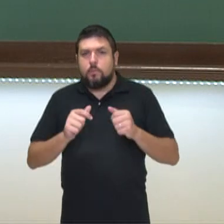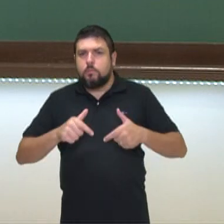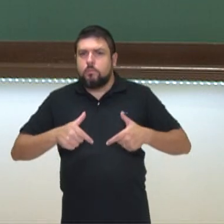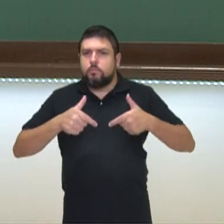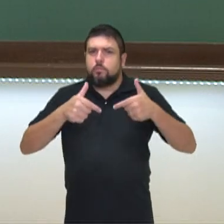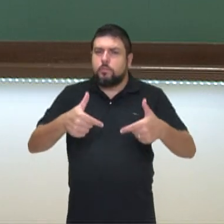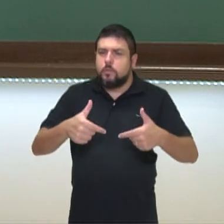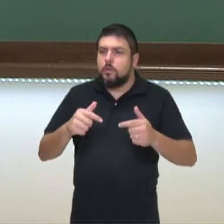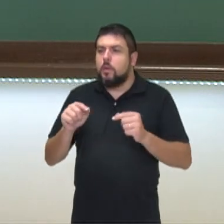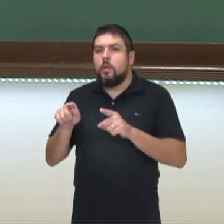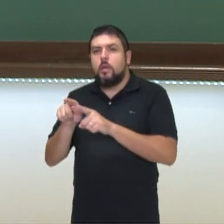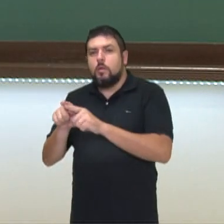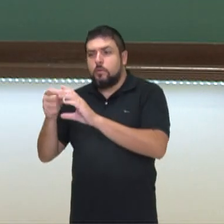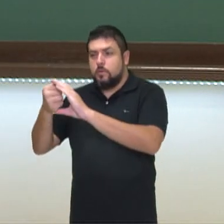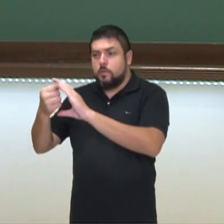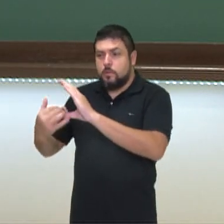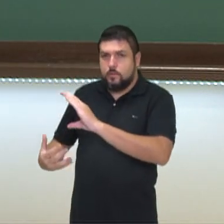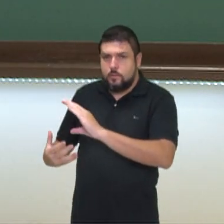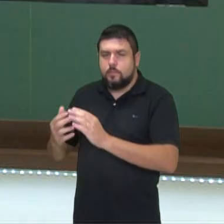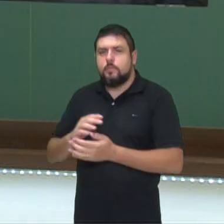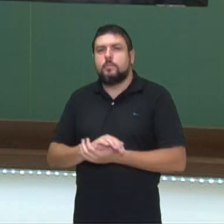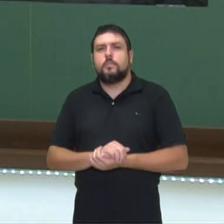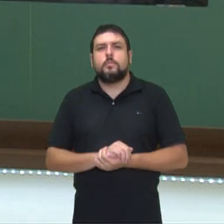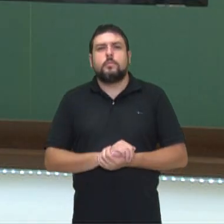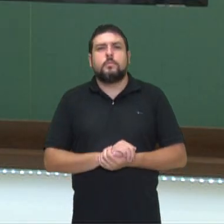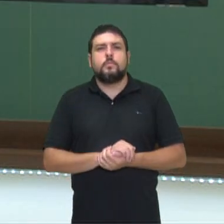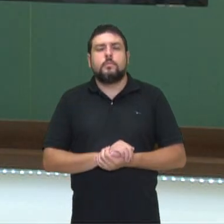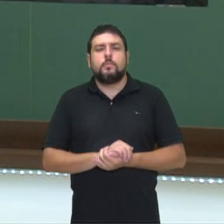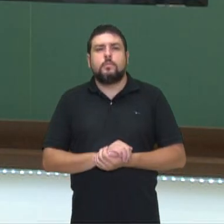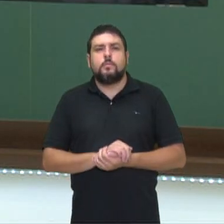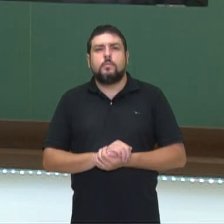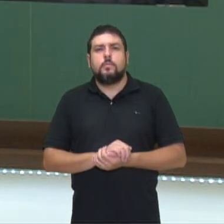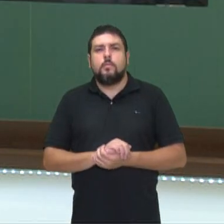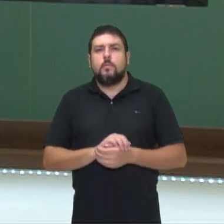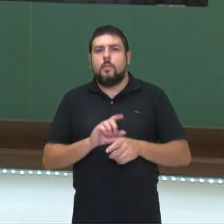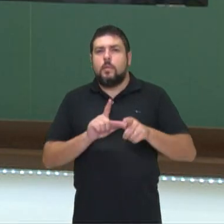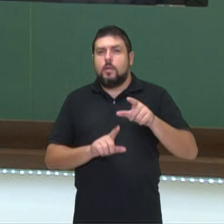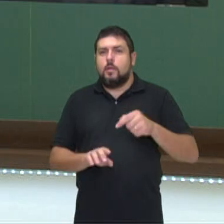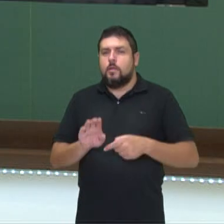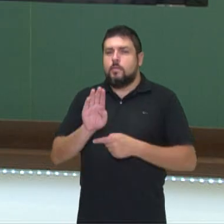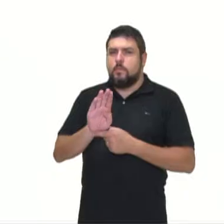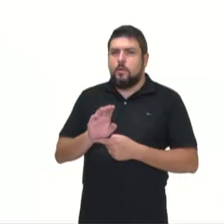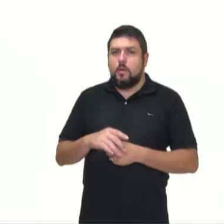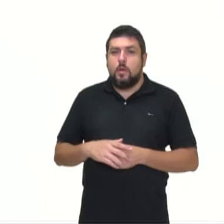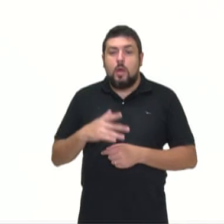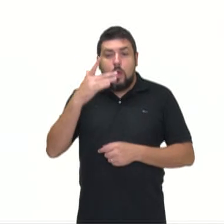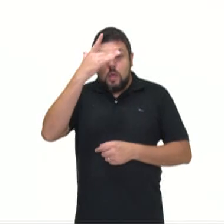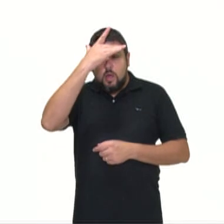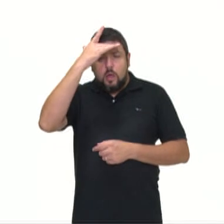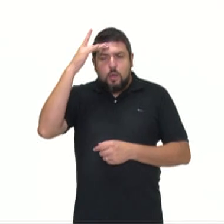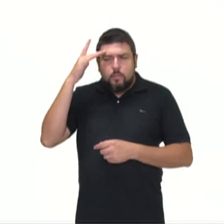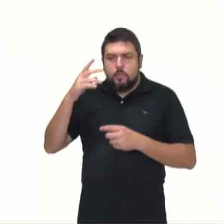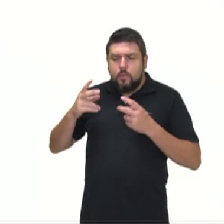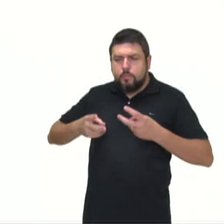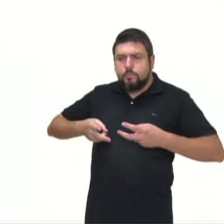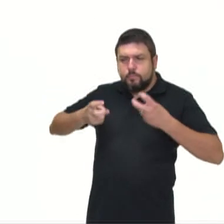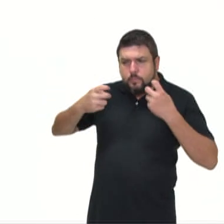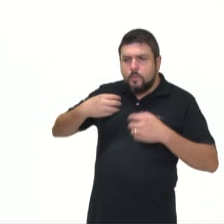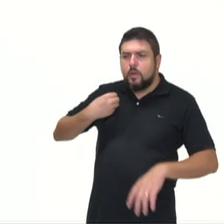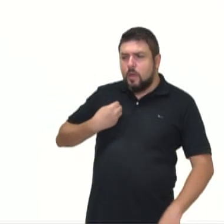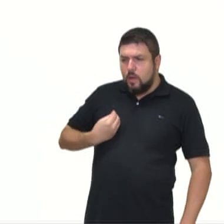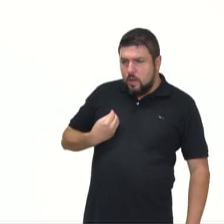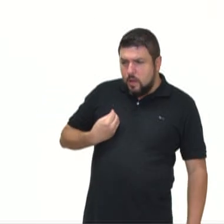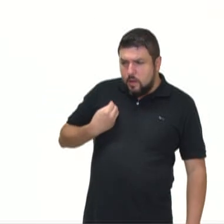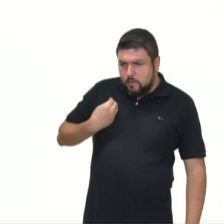predicativo? Vejamos. Letra B é uma resposta correta. A pessoa considerava sua vida pequena. Temos o